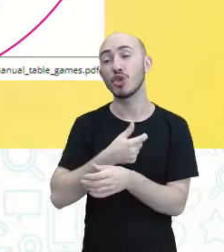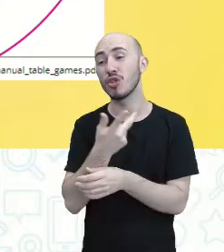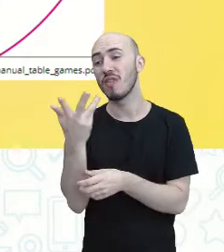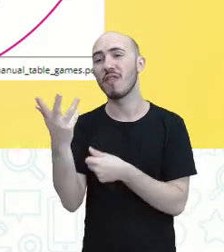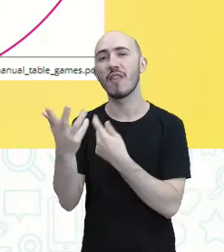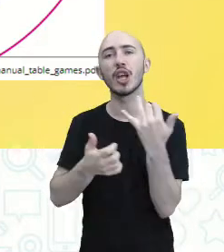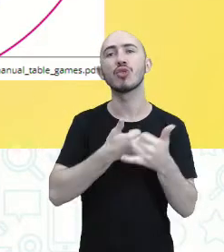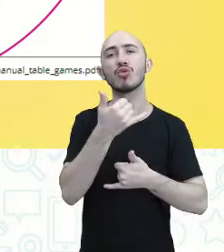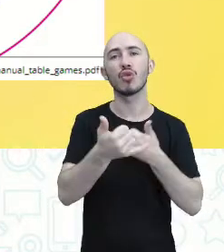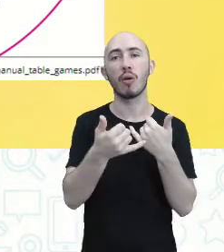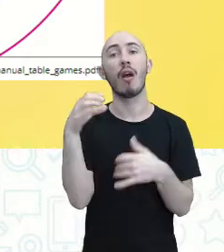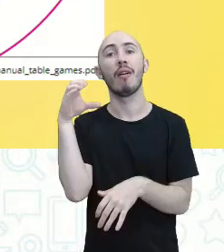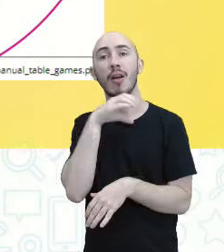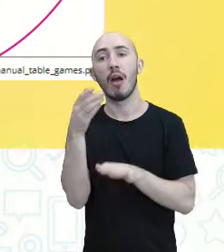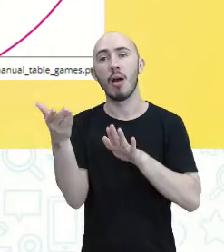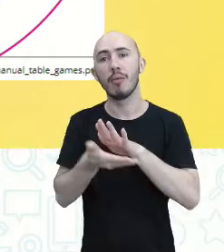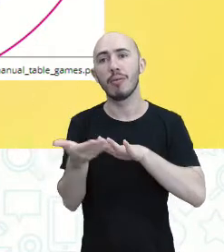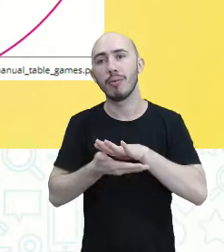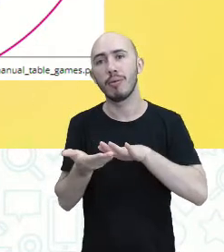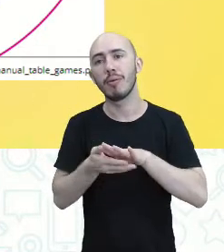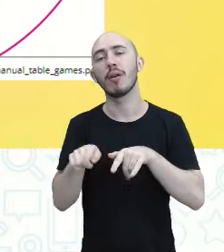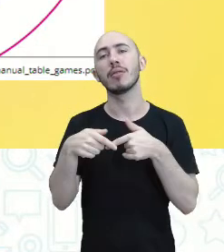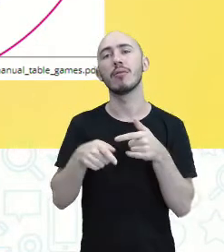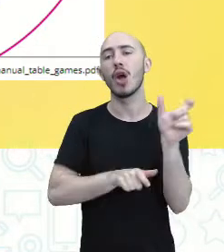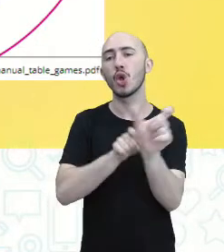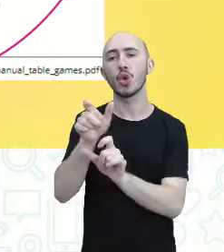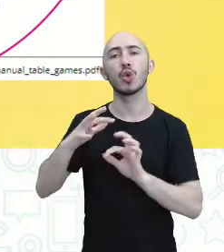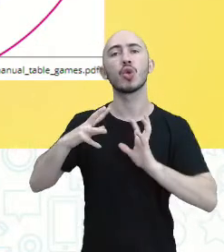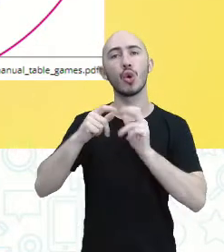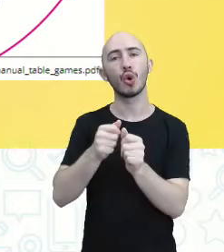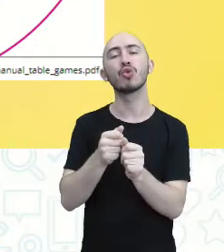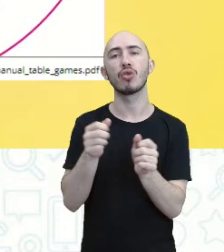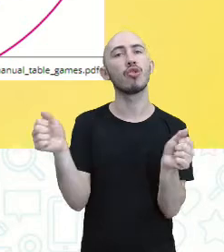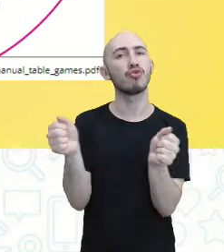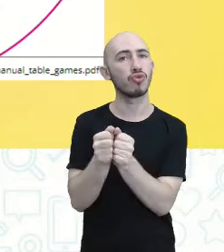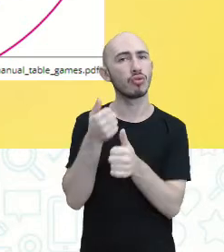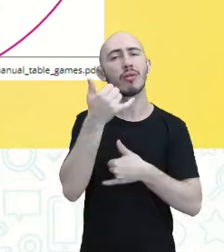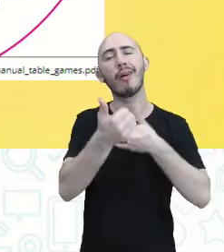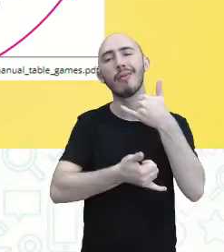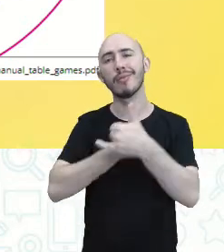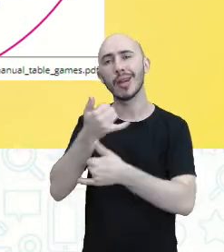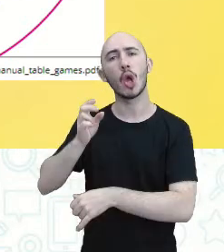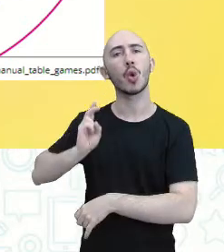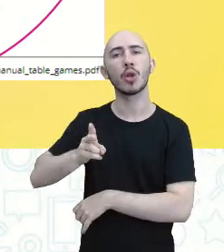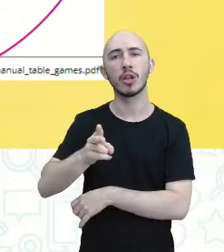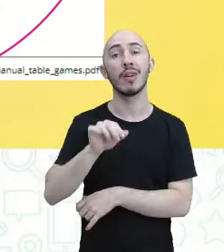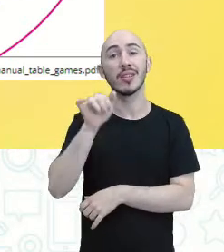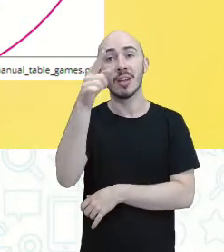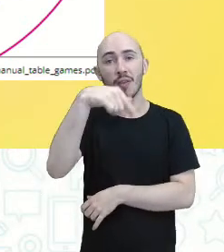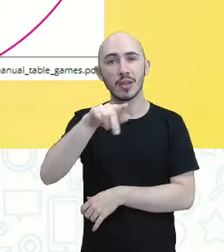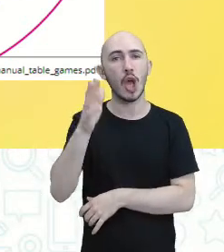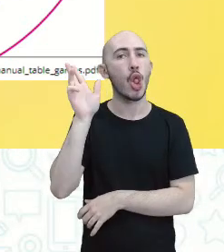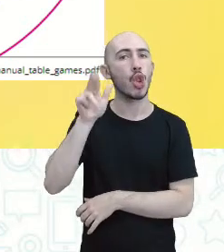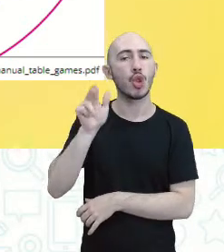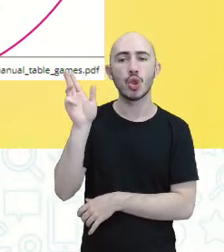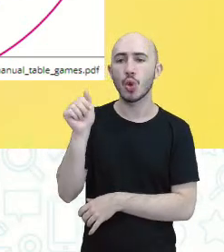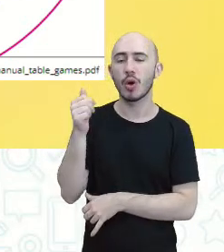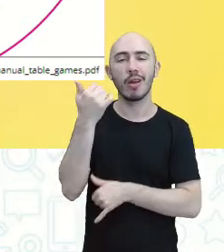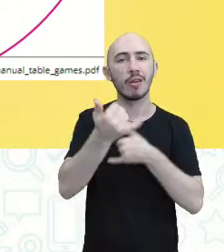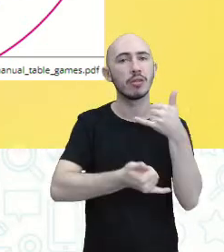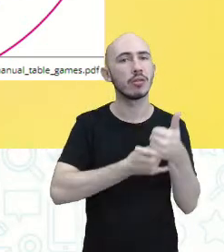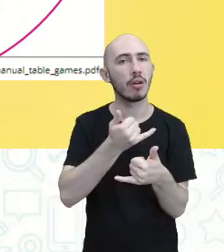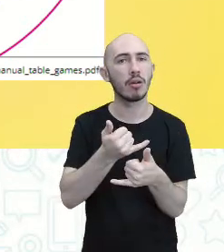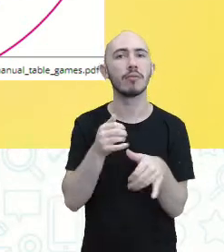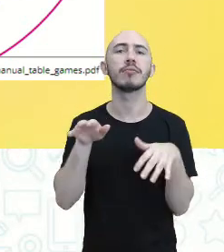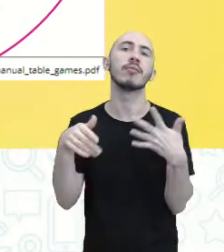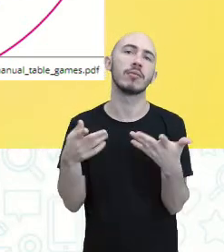de velocidade, nos quais todos os jogadores jogam ao mesmo tempo e ele segue. Então, se vocês nunca jogaram um jogo,